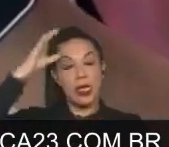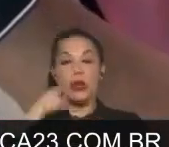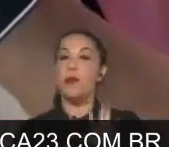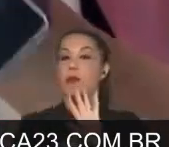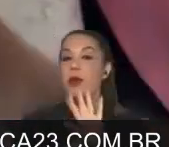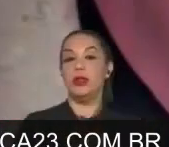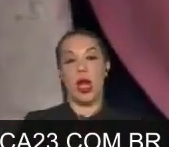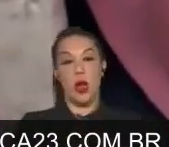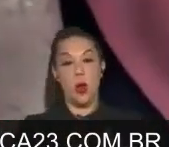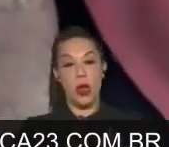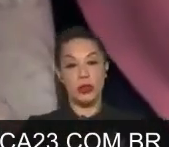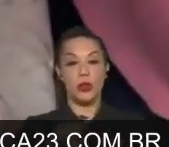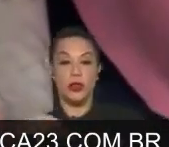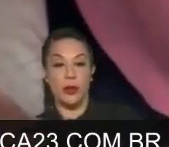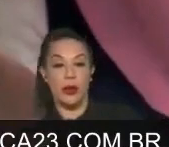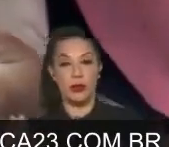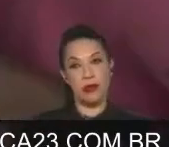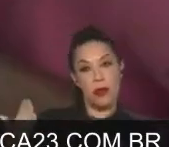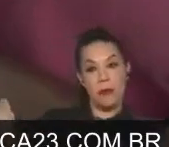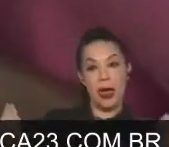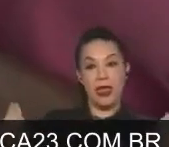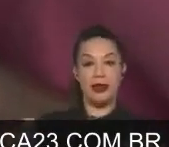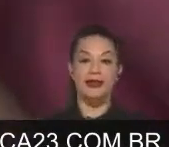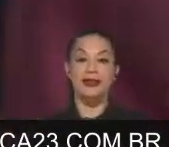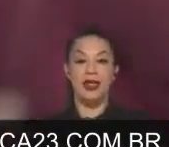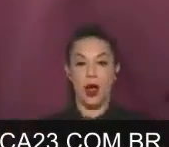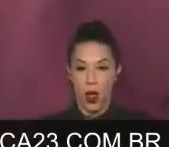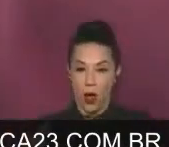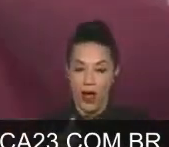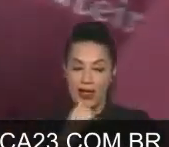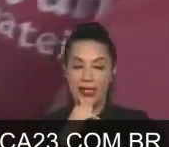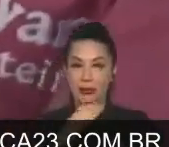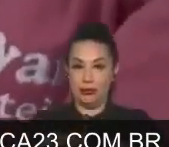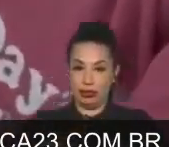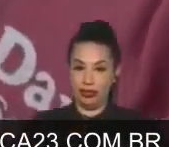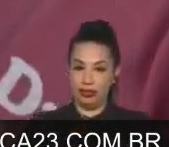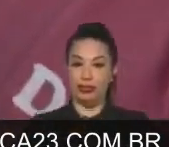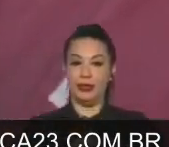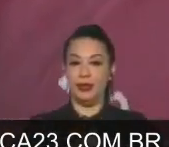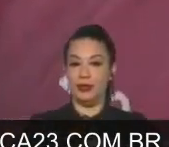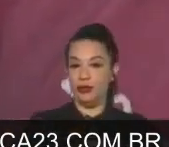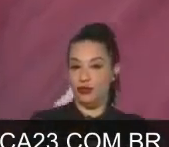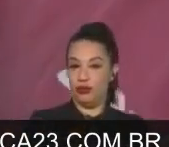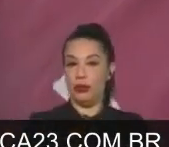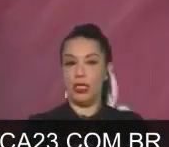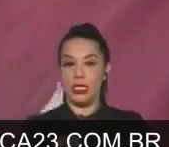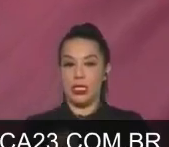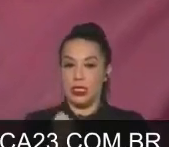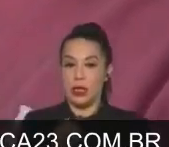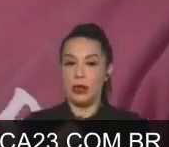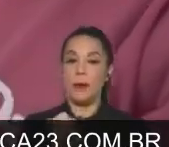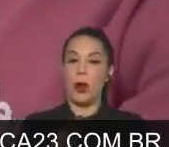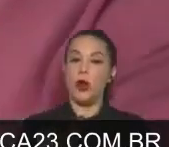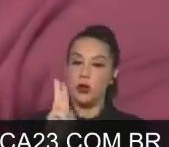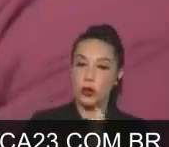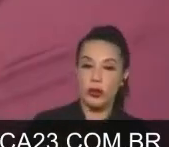o antes e o depois do serviço. A gente colando e costurando, ele fica mais seguro e passa aquela segurança, né? O cliente pode usar agora,